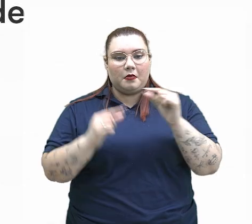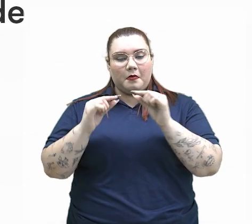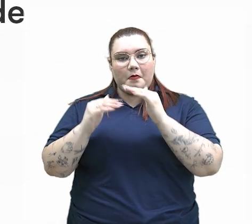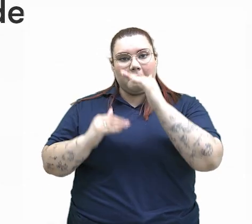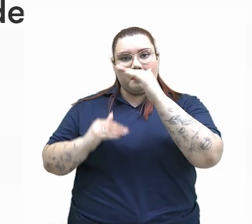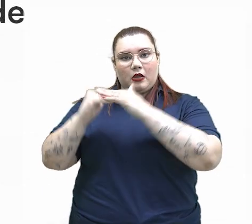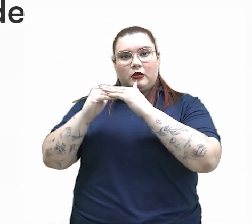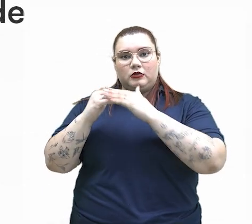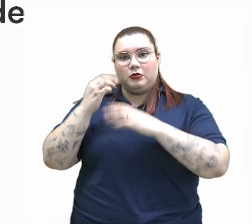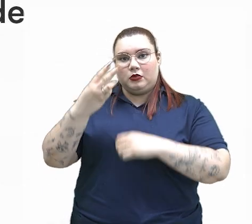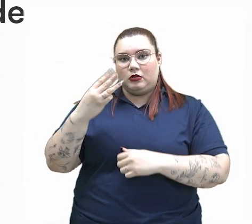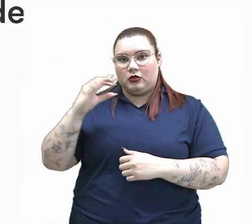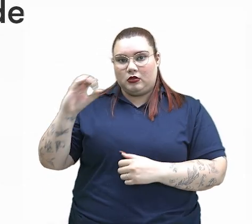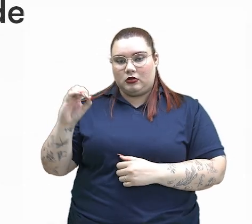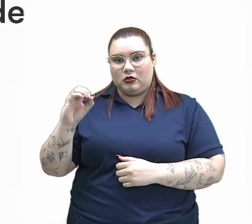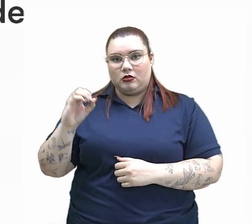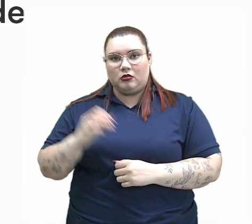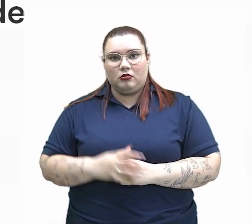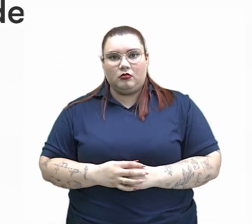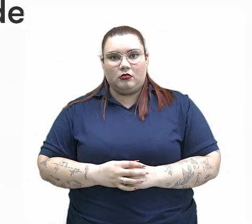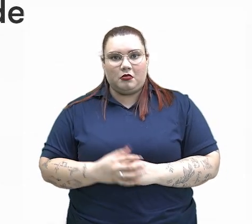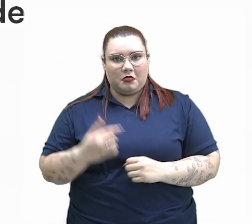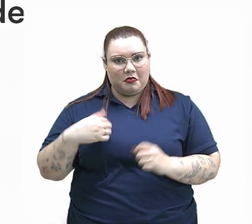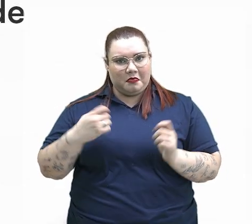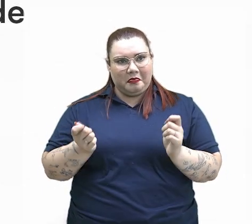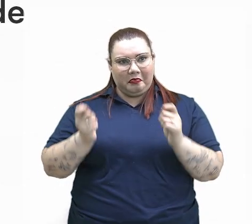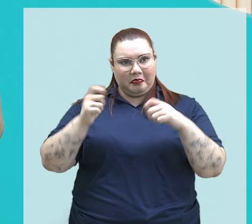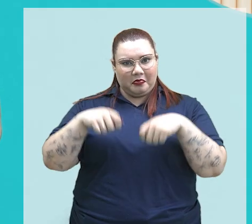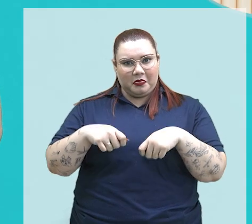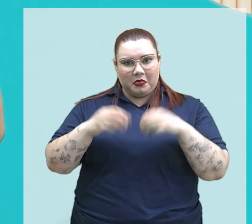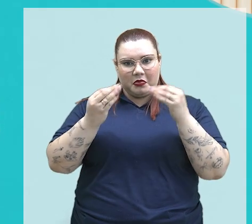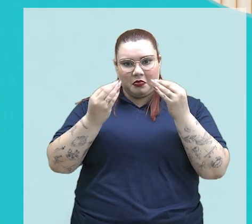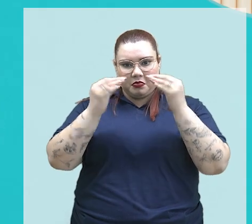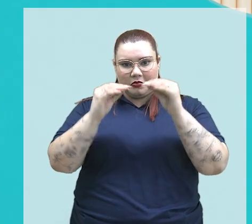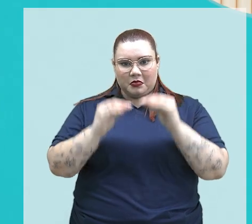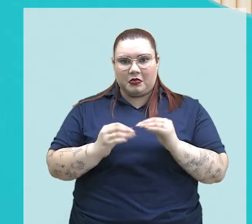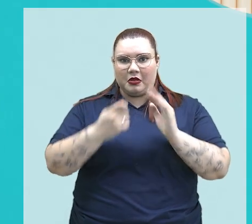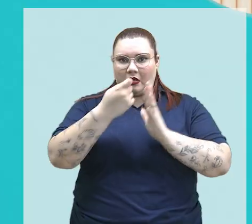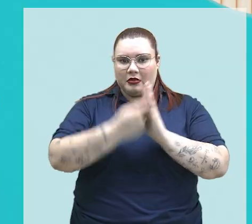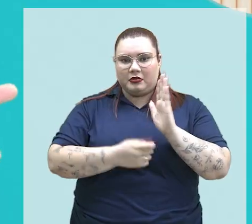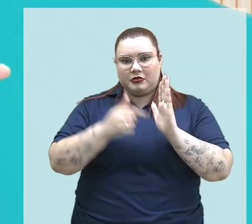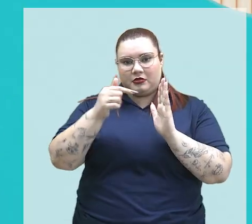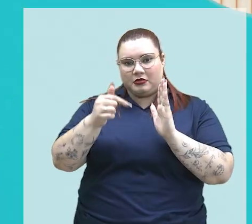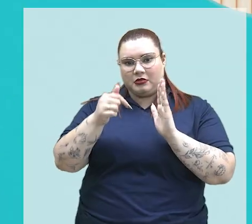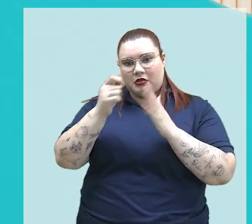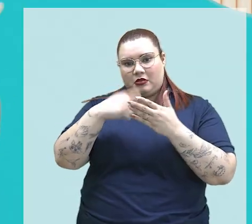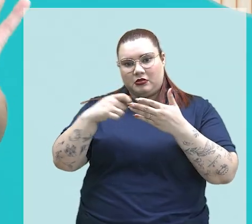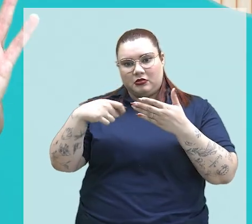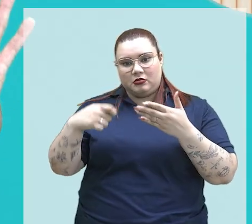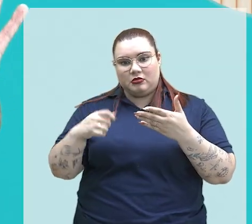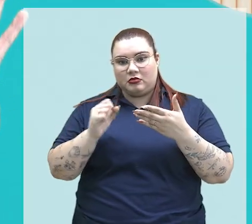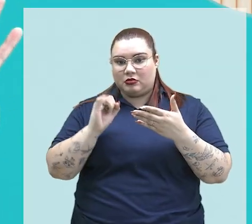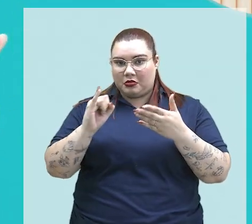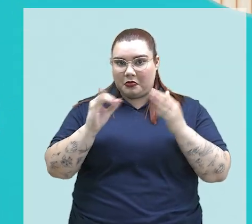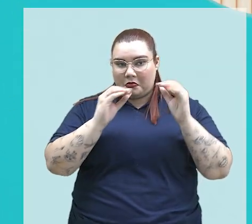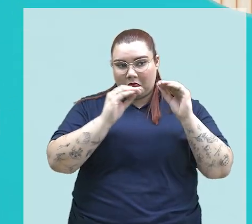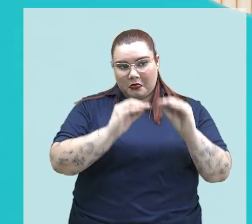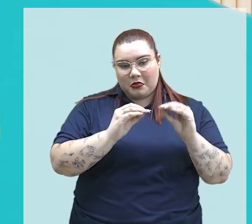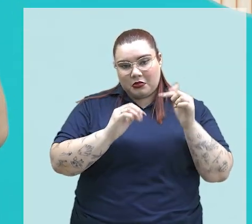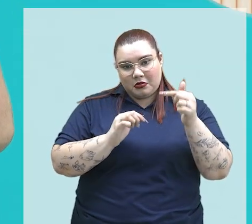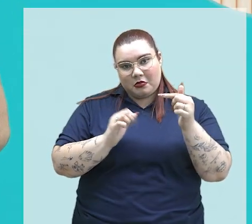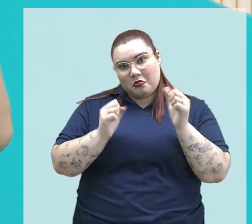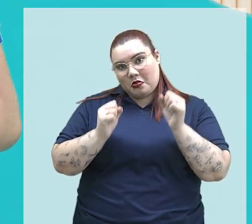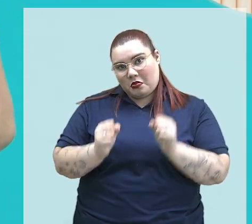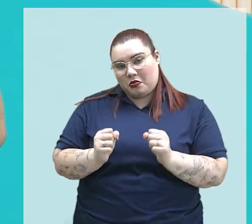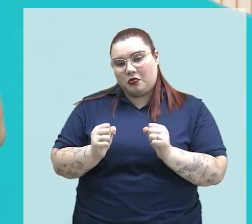e máximo de 30. Professor, eu consigo escrever, né, no caso, uma redação em 7 linhas, se a cartilha está dizendo que você pode, porque